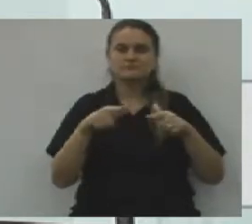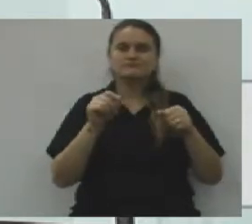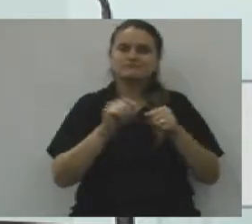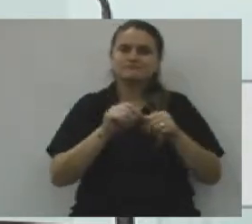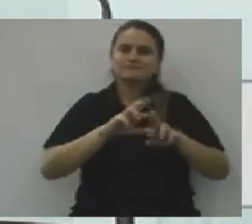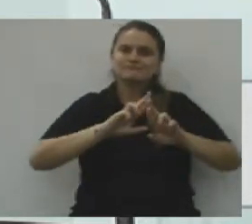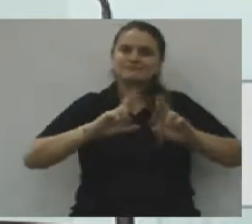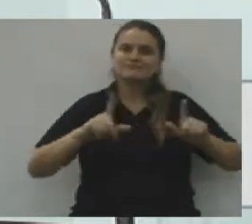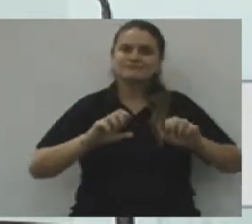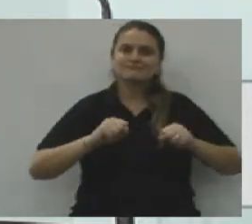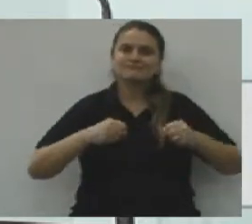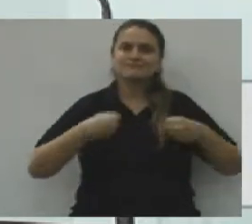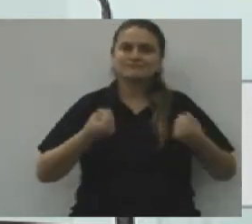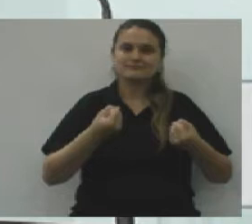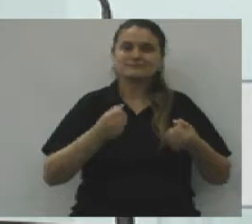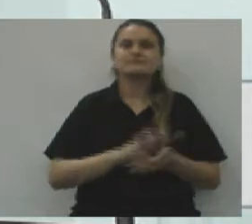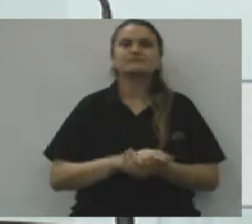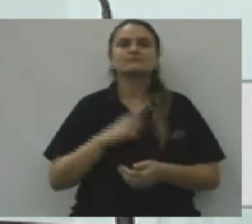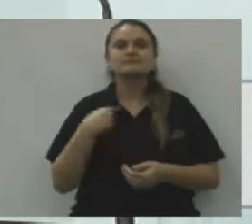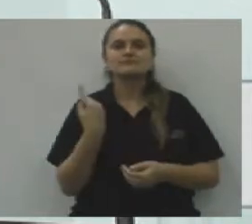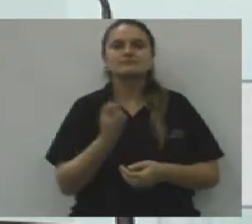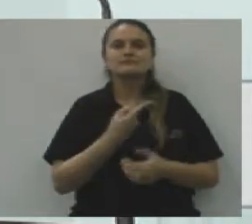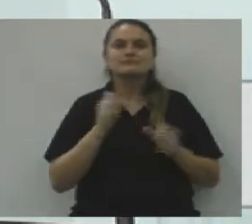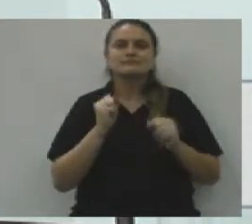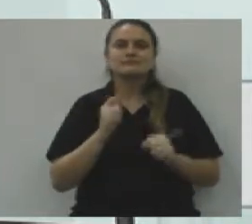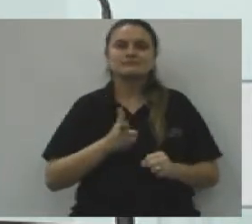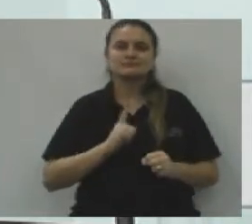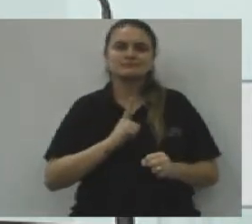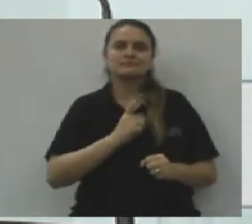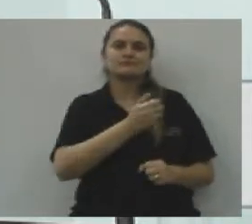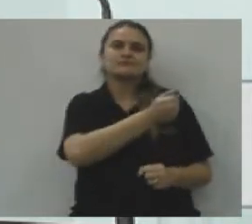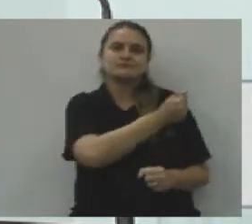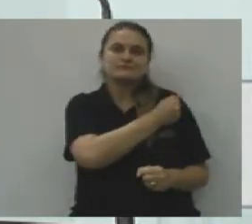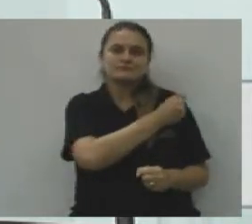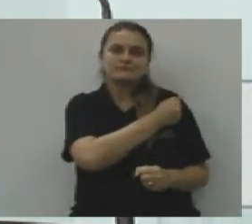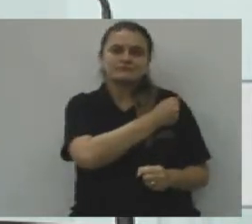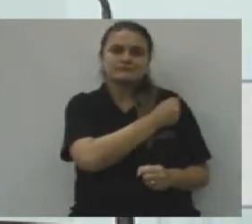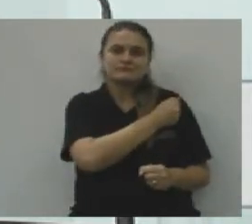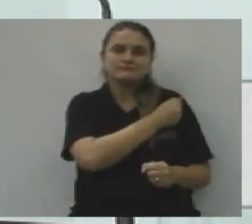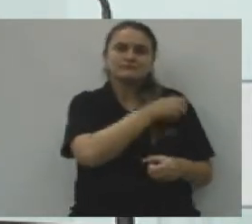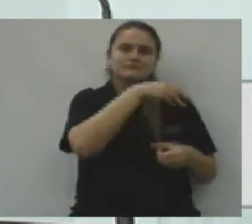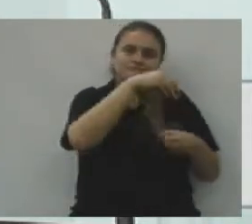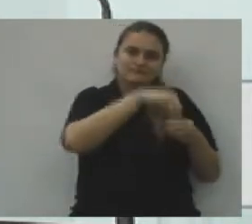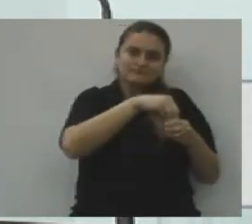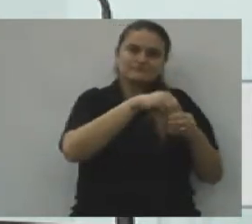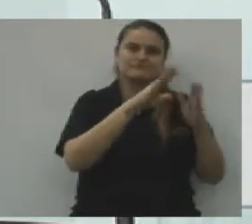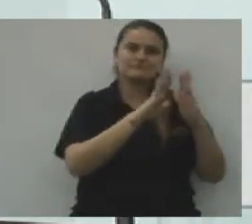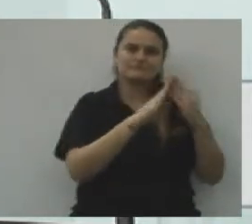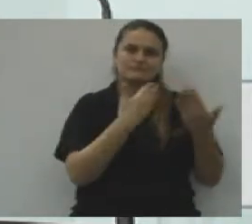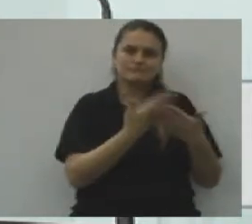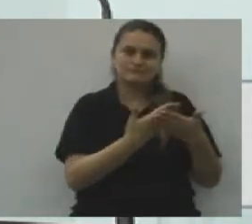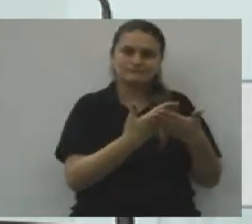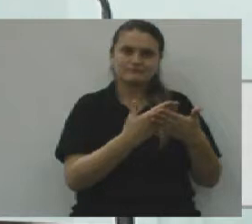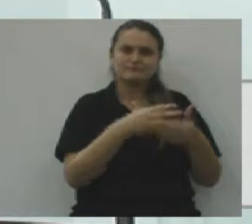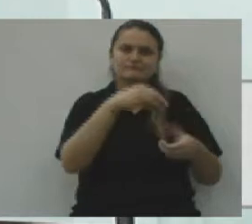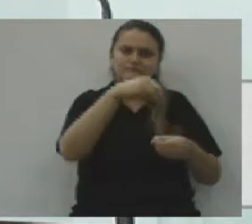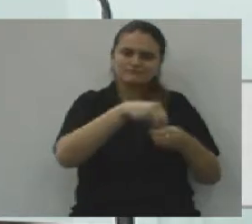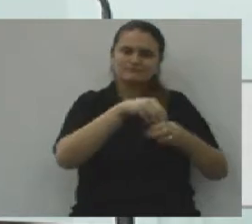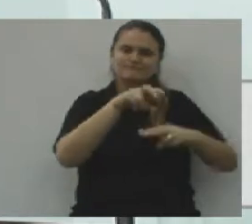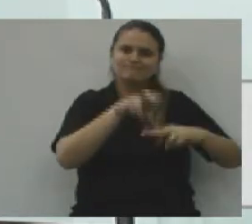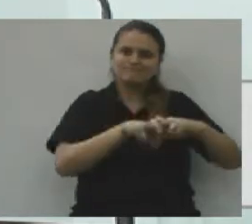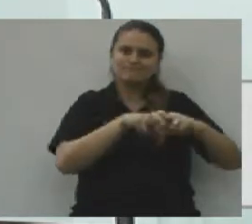A diferença para que nós possamos ter o nosso aluno no banco das salas de aula e não